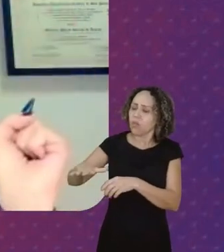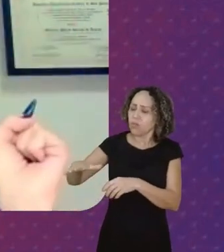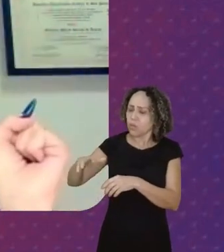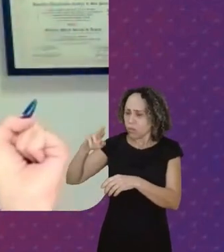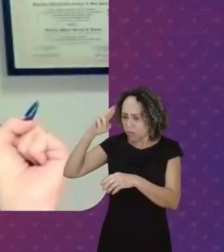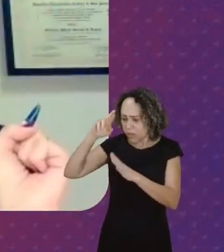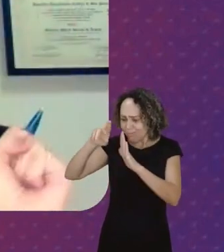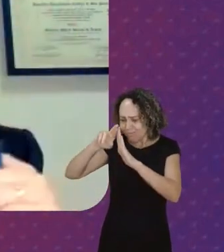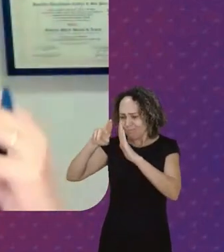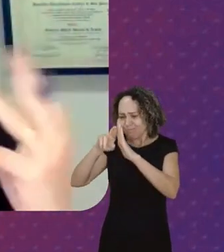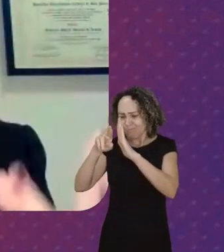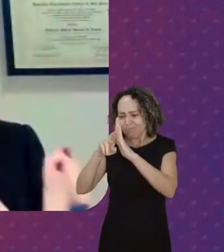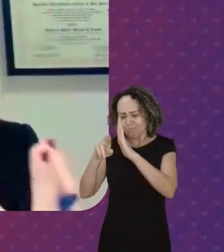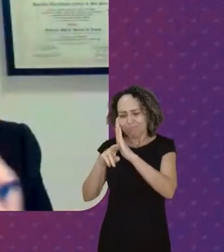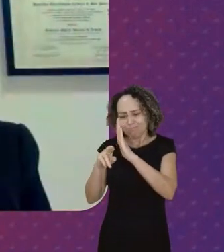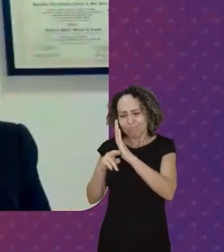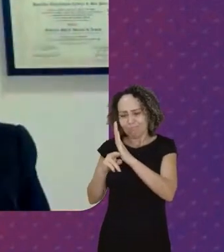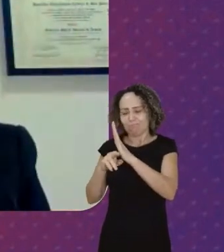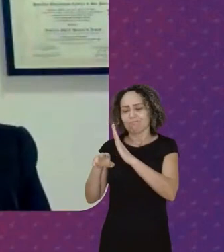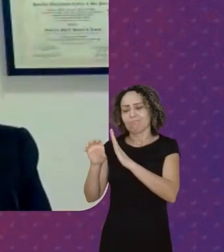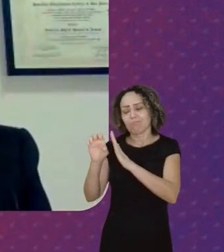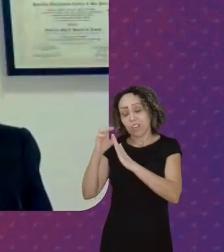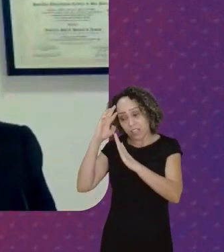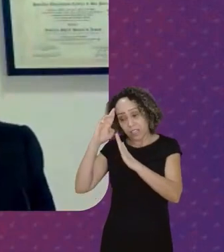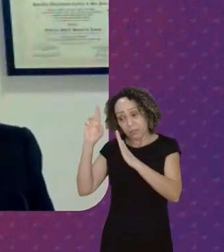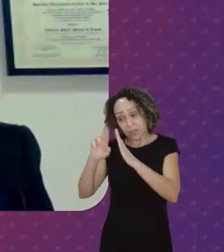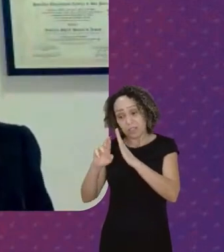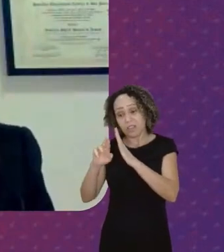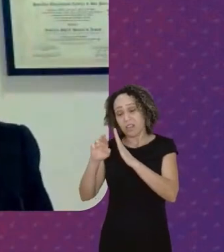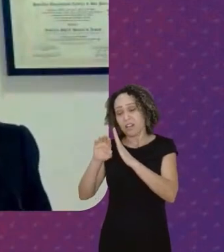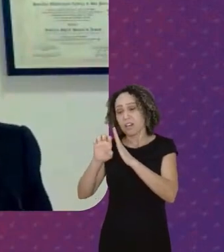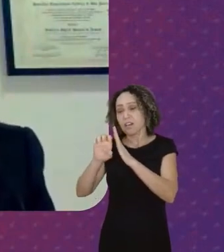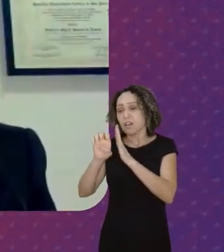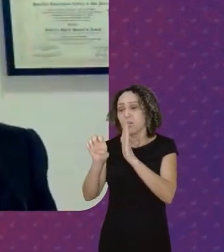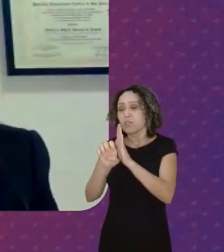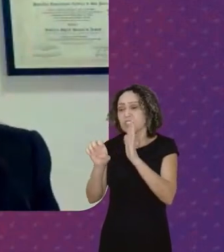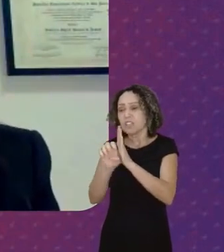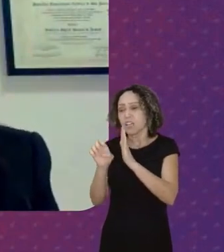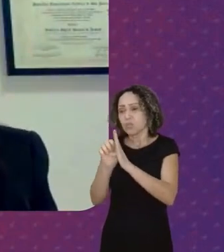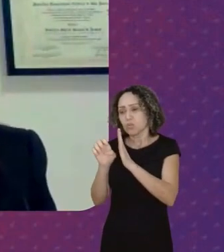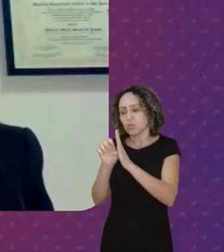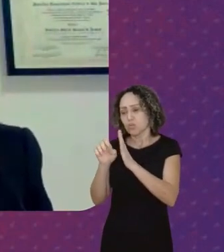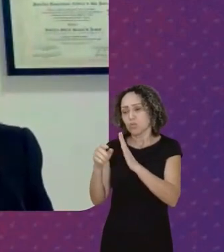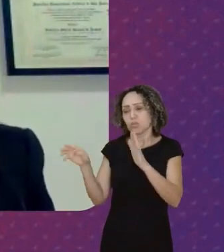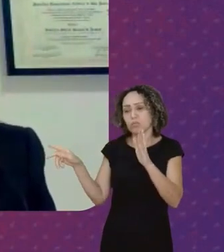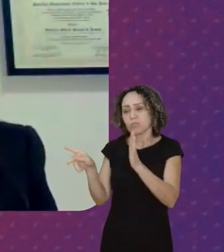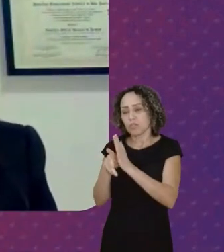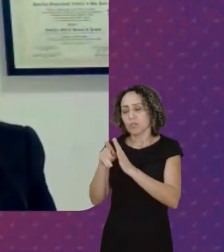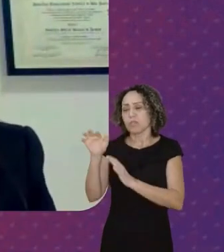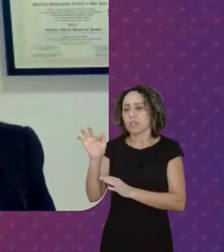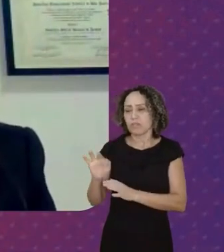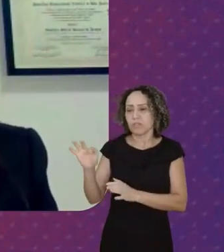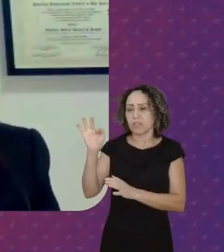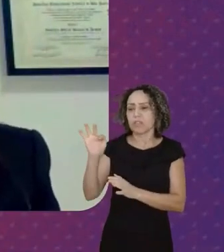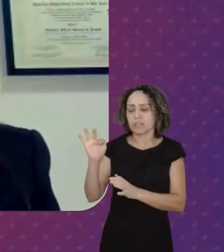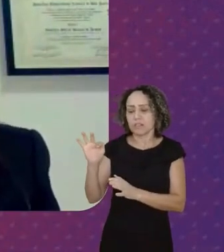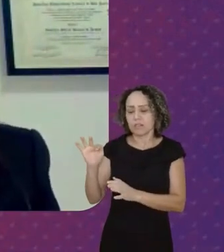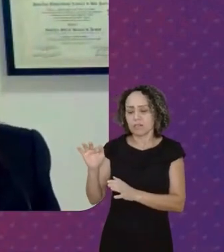programa comum, né, no Estatuto Comum da Federação, especialmente aquelas diretrizes